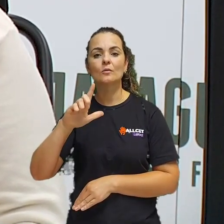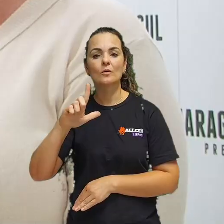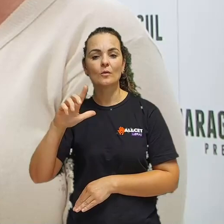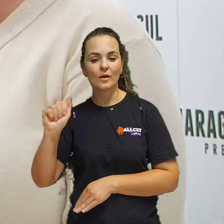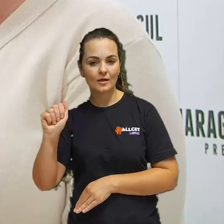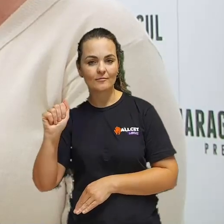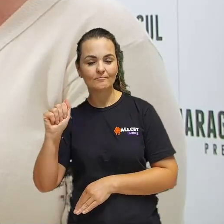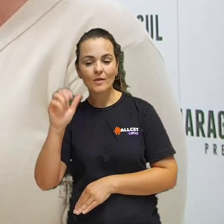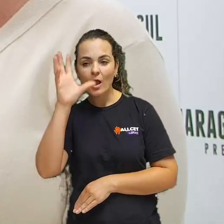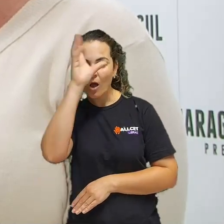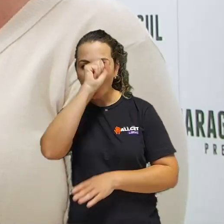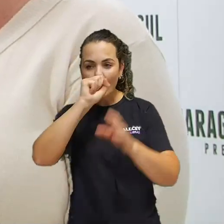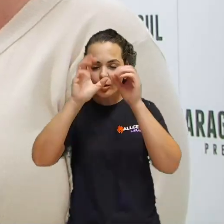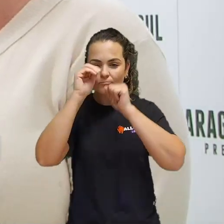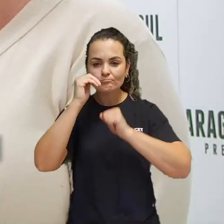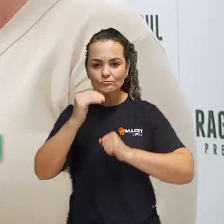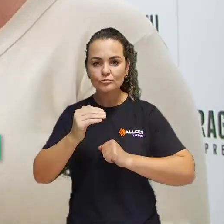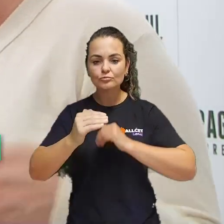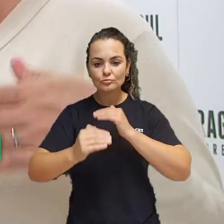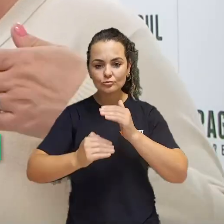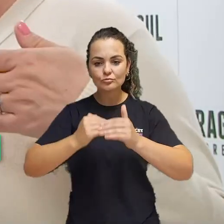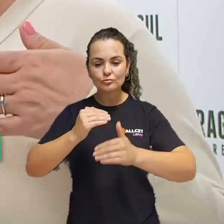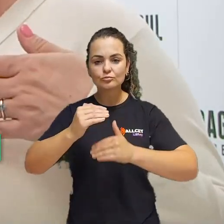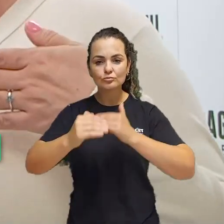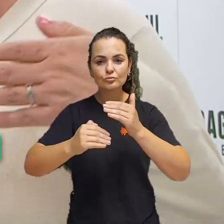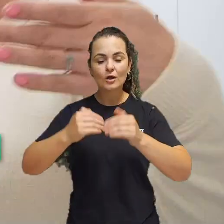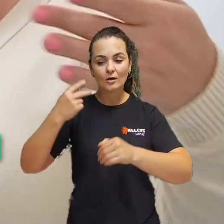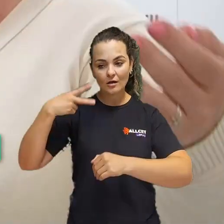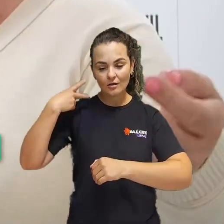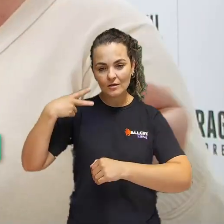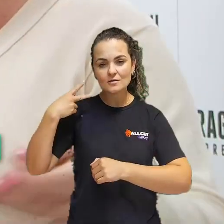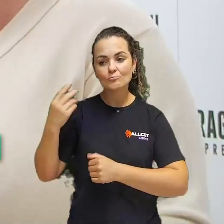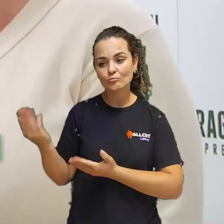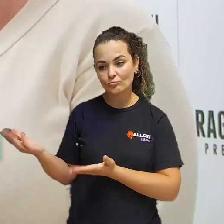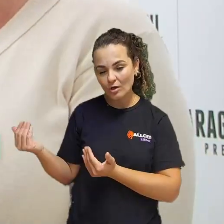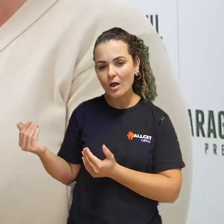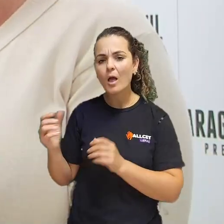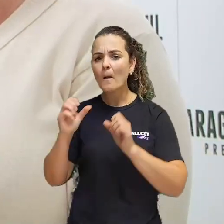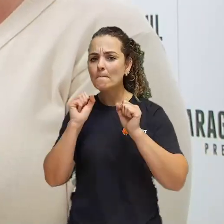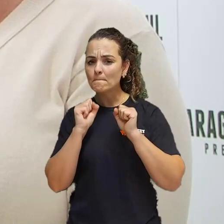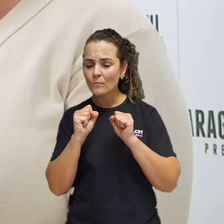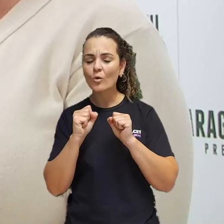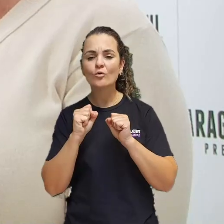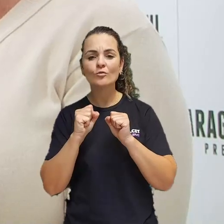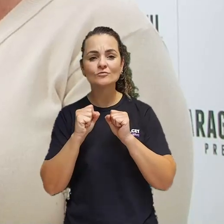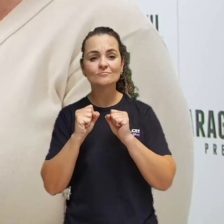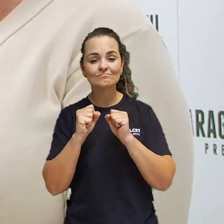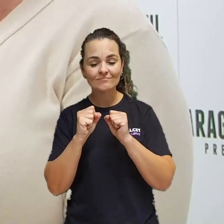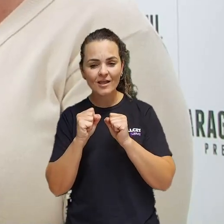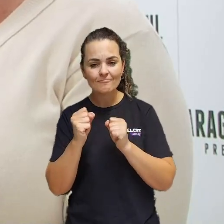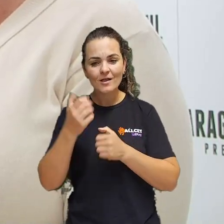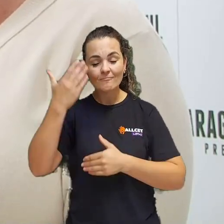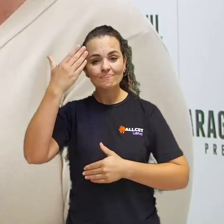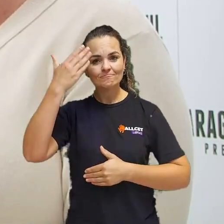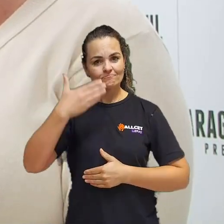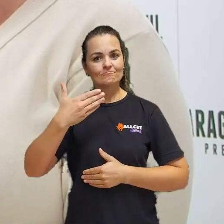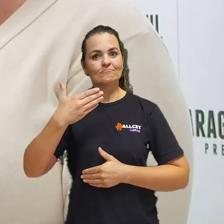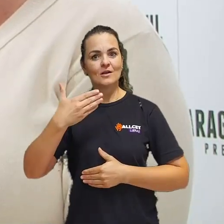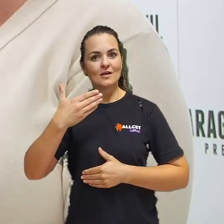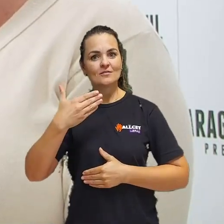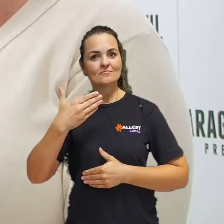Wolff. O conhecimento que as crianças vão adquirindo durante todo esse processo, né, do vereador mirim, faz com que elas possam